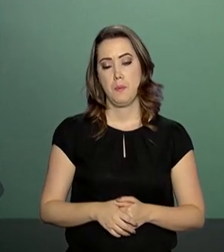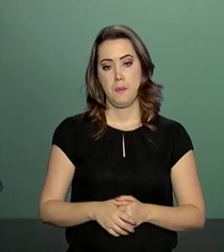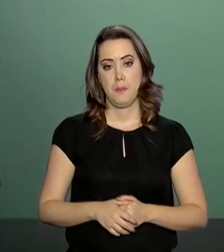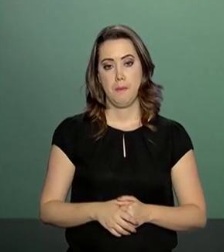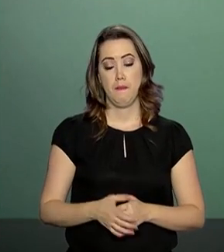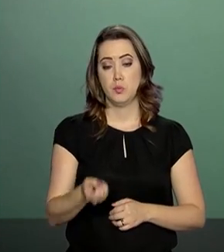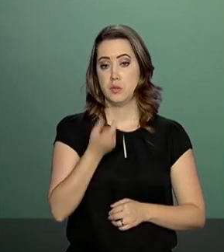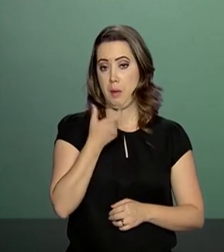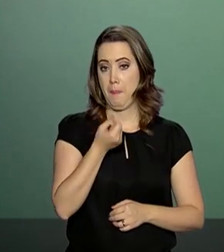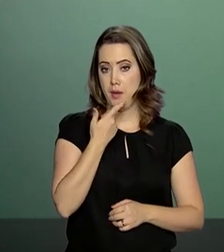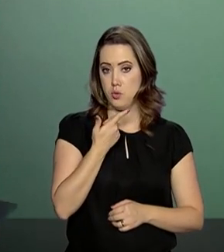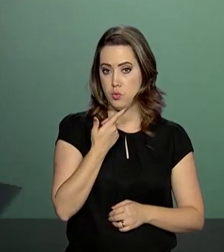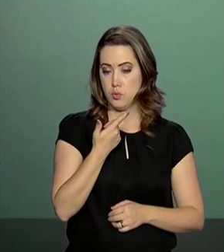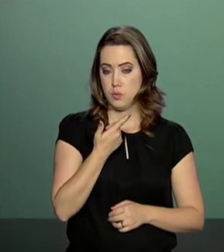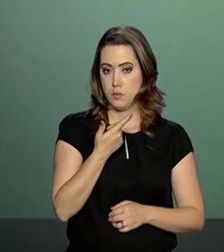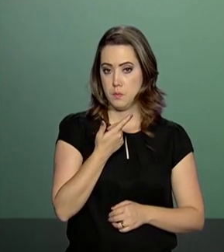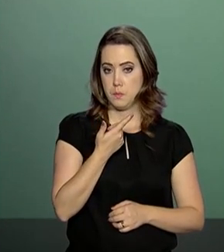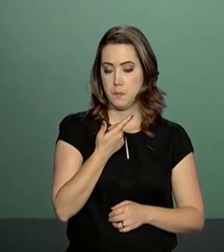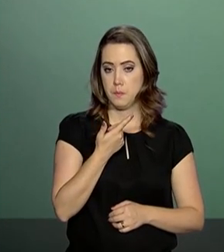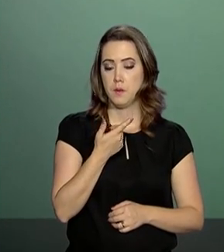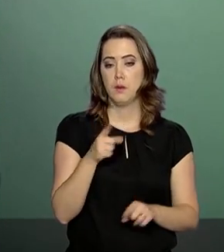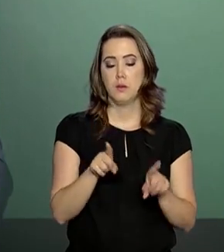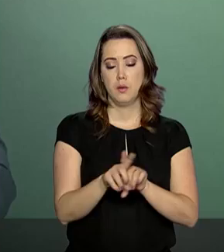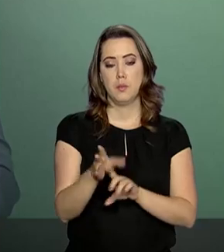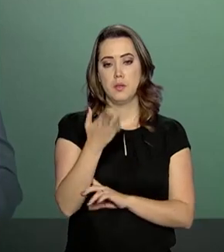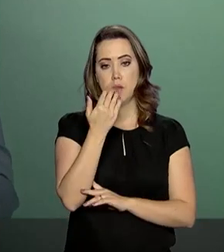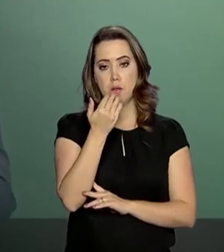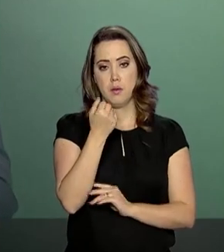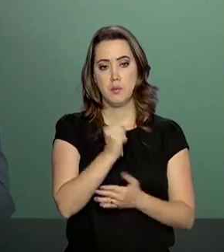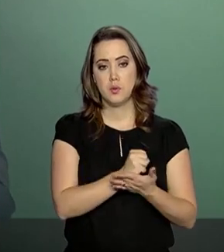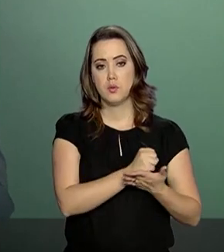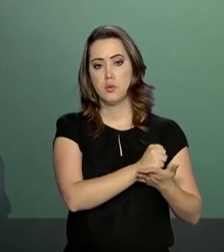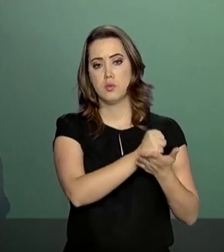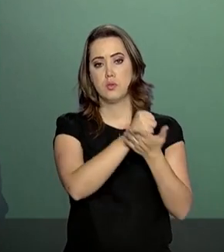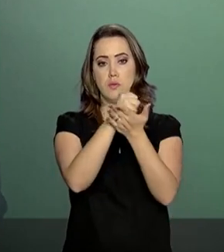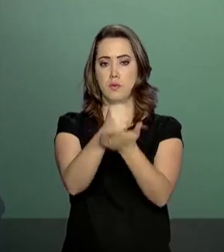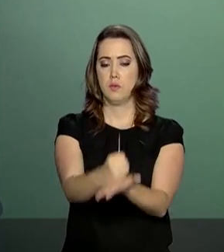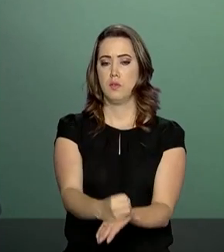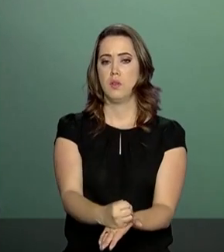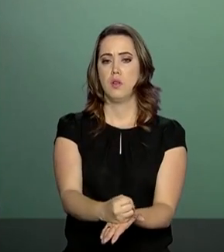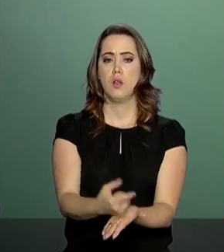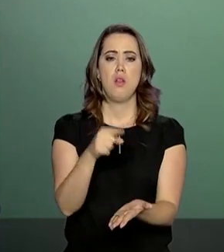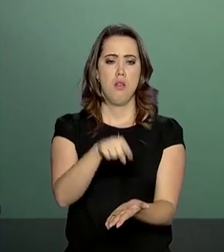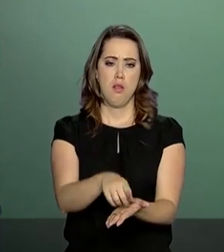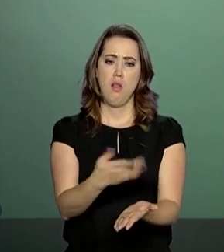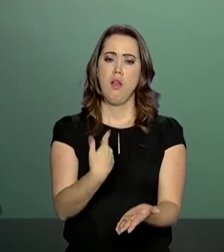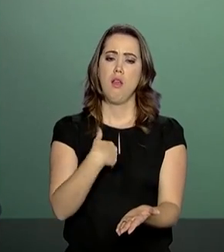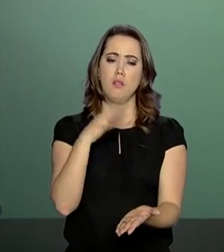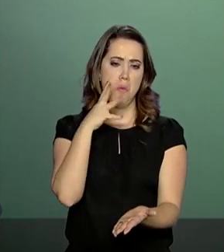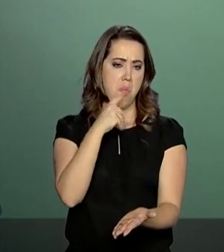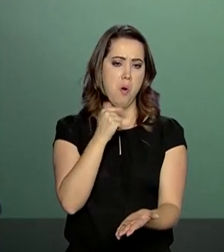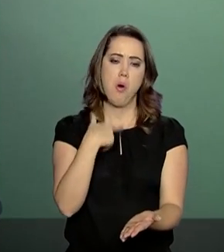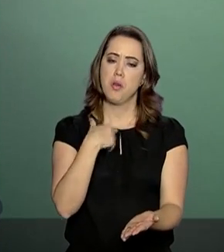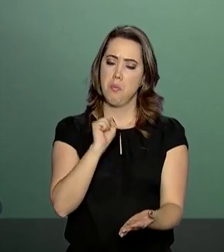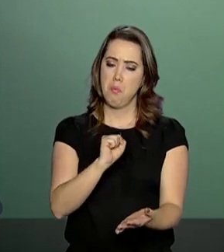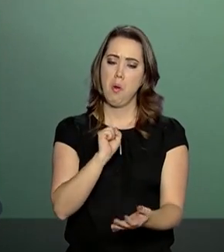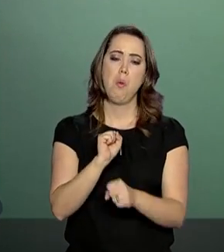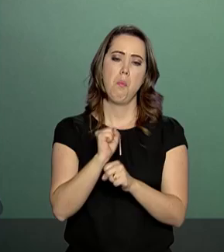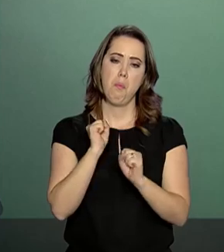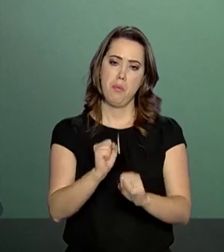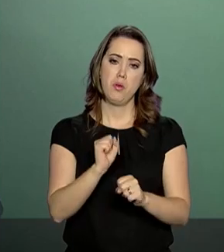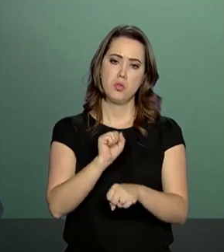medicamentos e os alimentos que nós estamos levando São não são elementos perecíveis de forma que podem